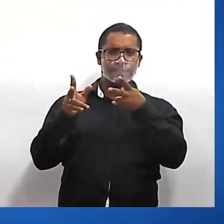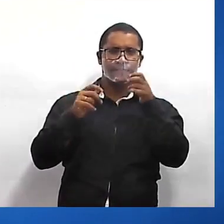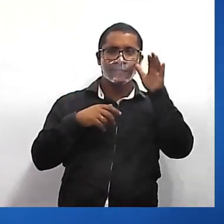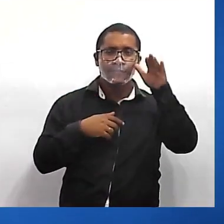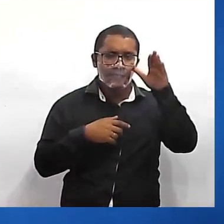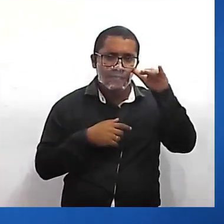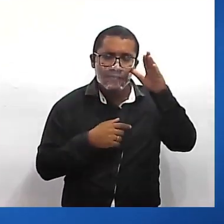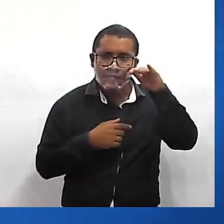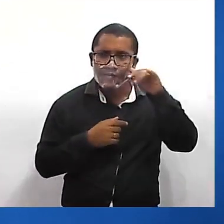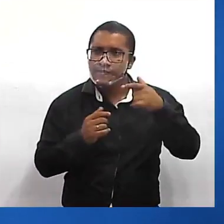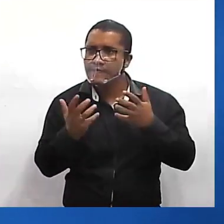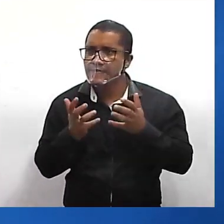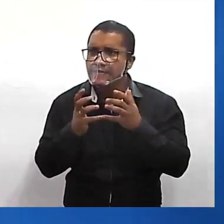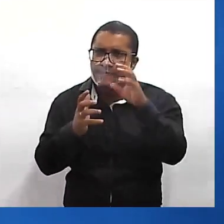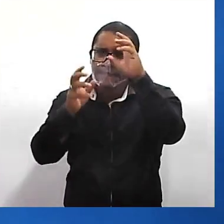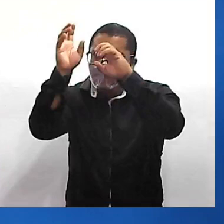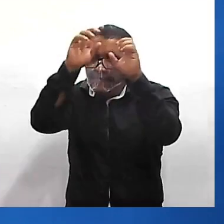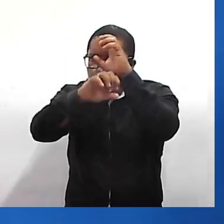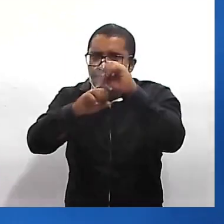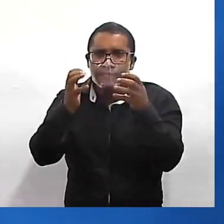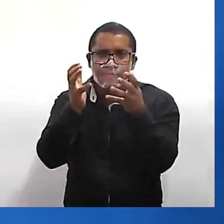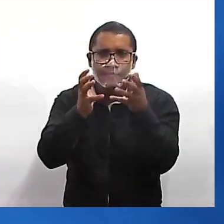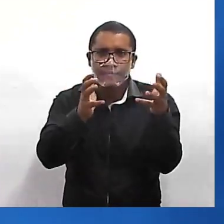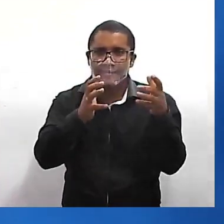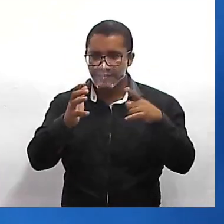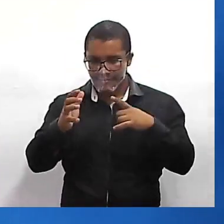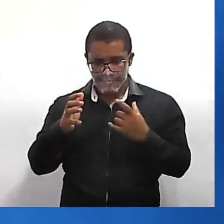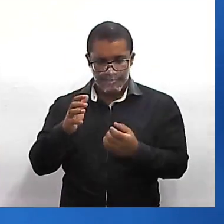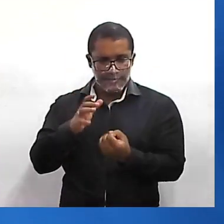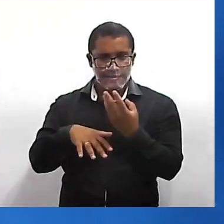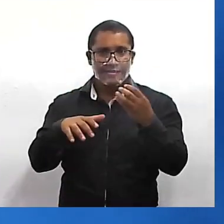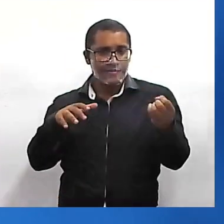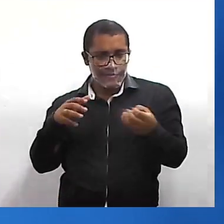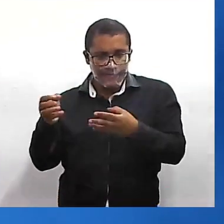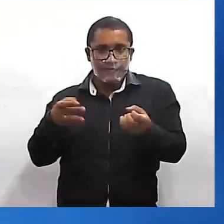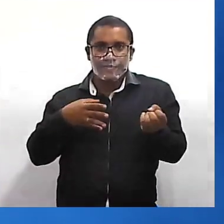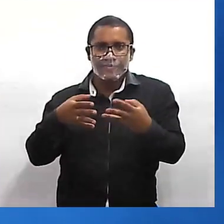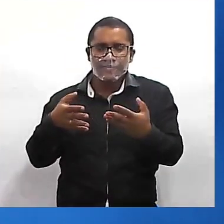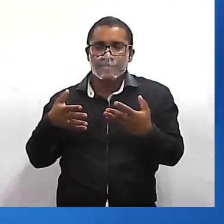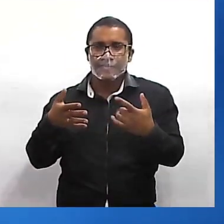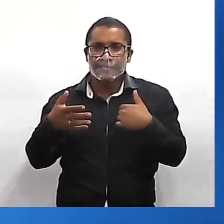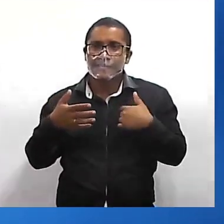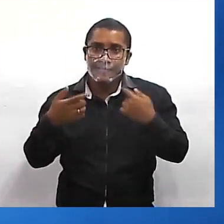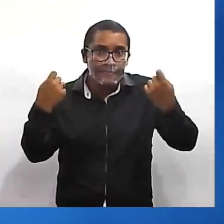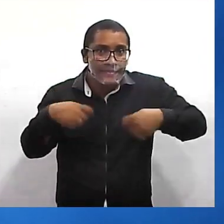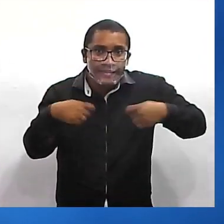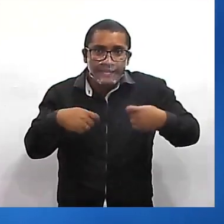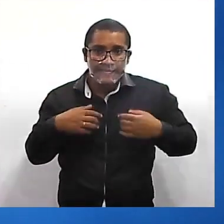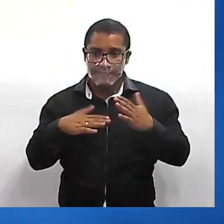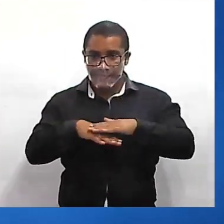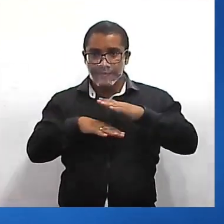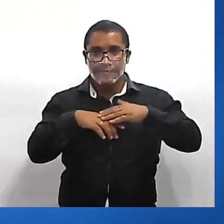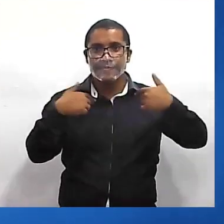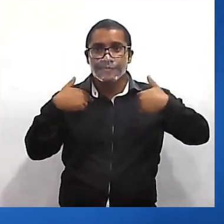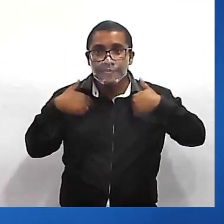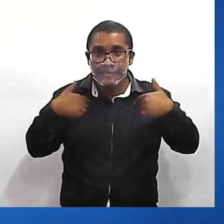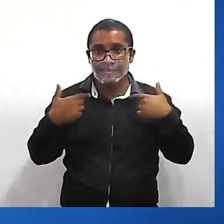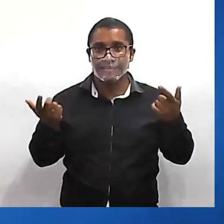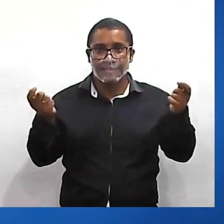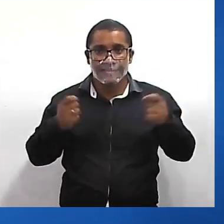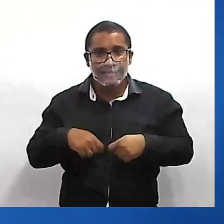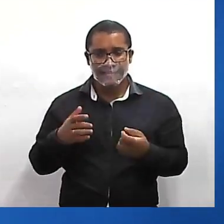curioso, né, para ir atrás e tentar inovar dentro ter a iniciativa para inovar